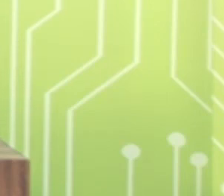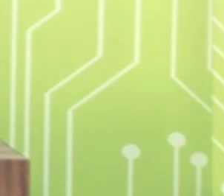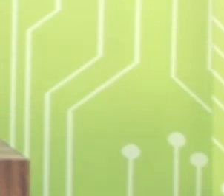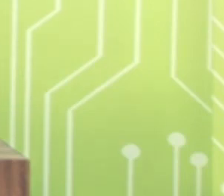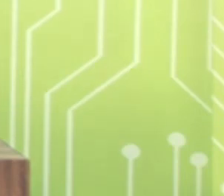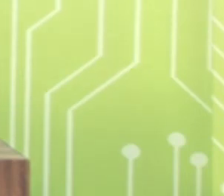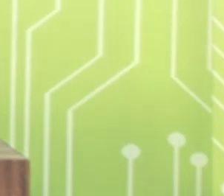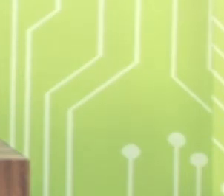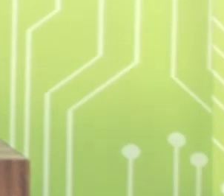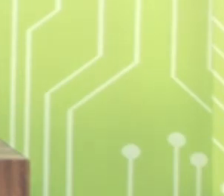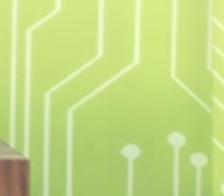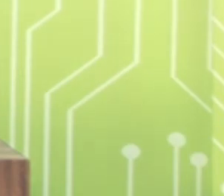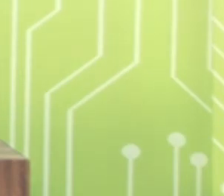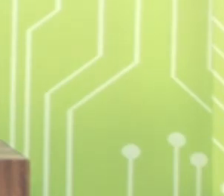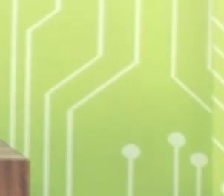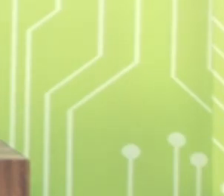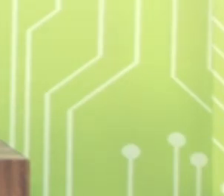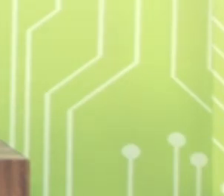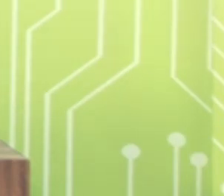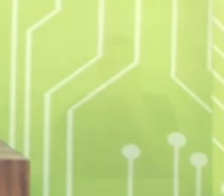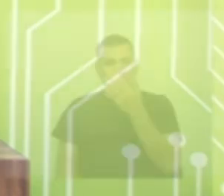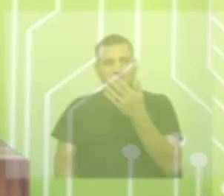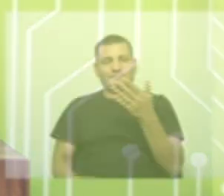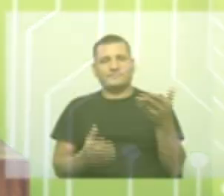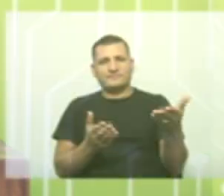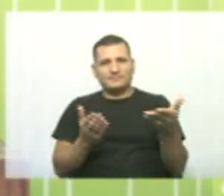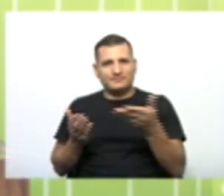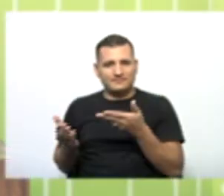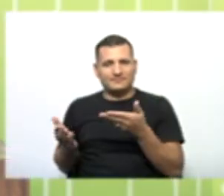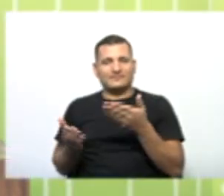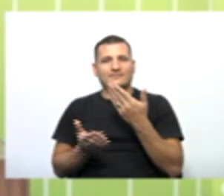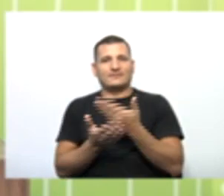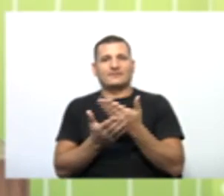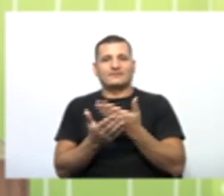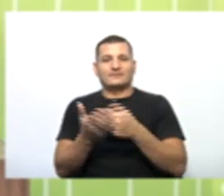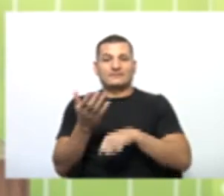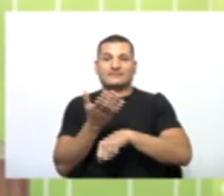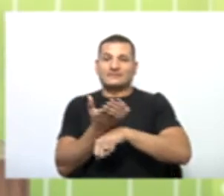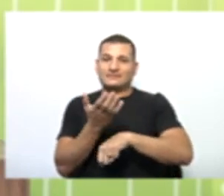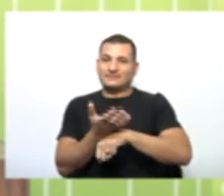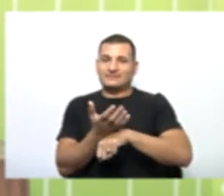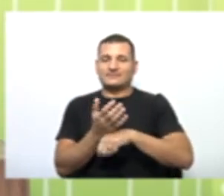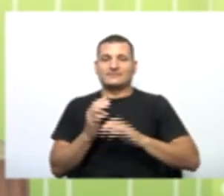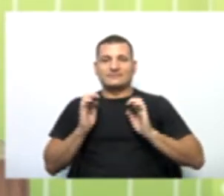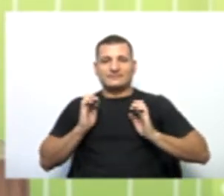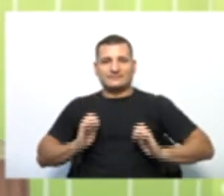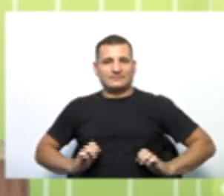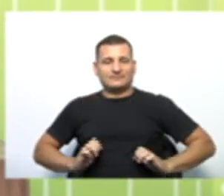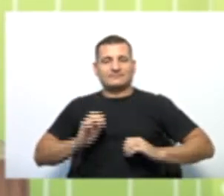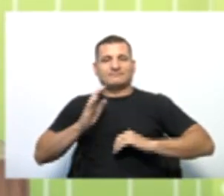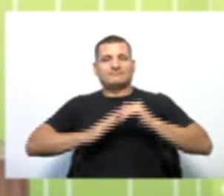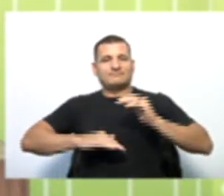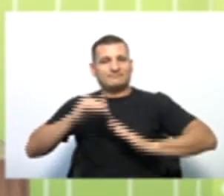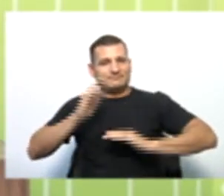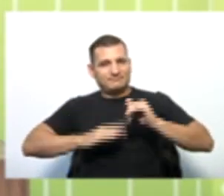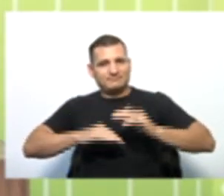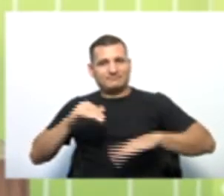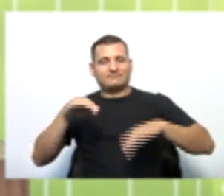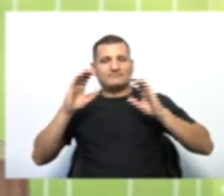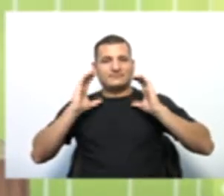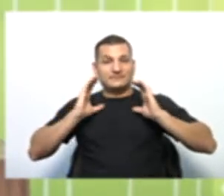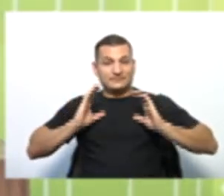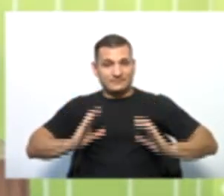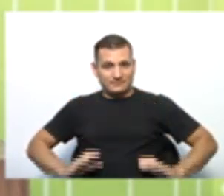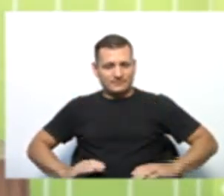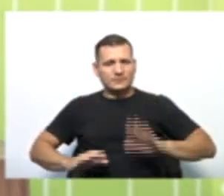Olá, alunos, tudo bom? Sejam bem-vindos a mais uma aula da nossa disciplina de Ética Profissional e Cidadania. Já